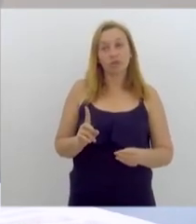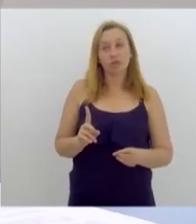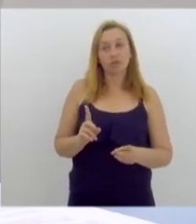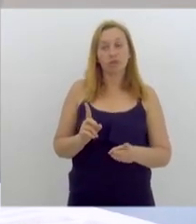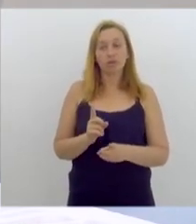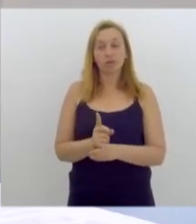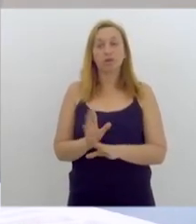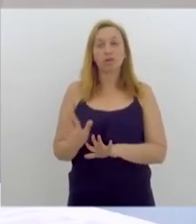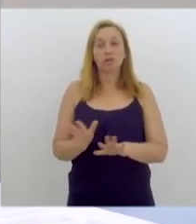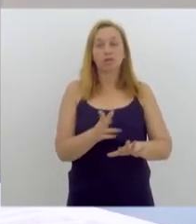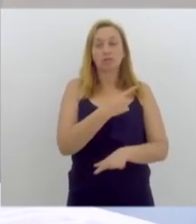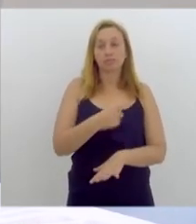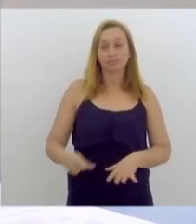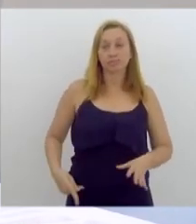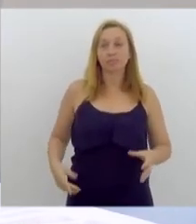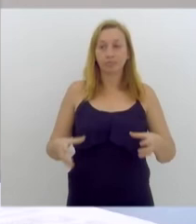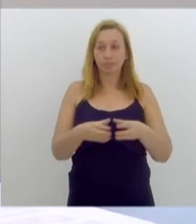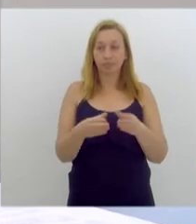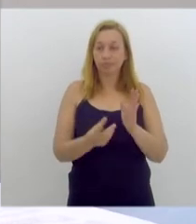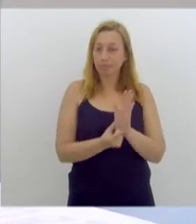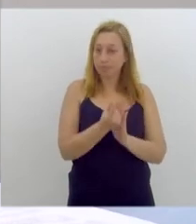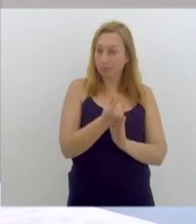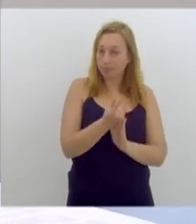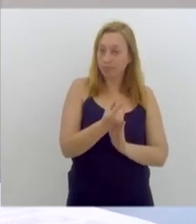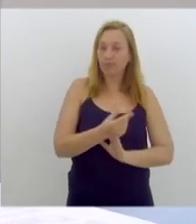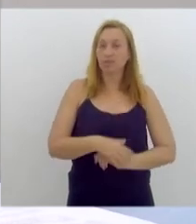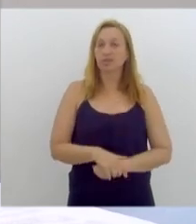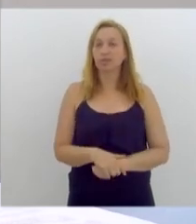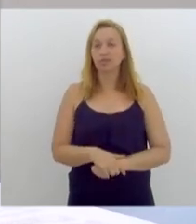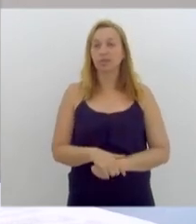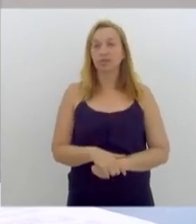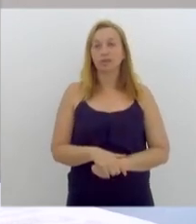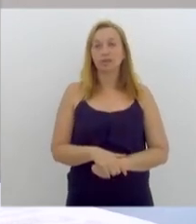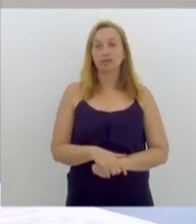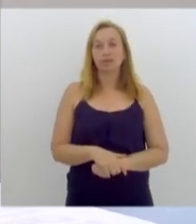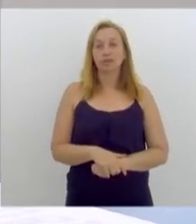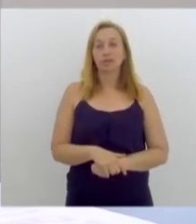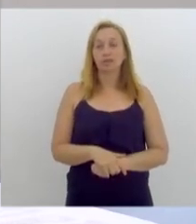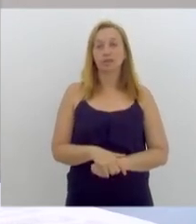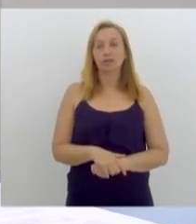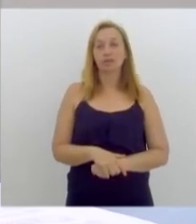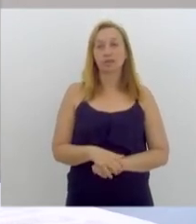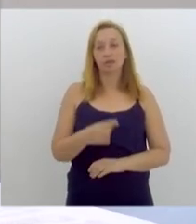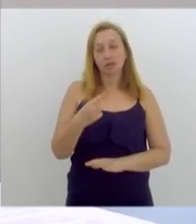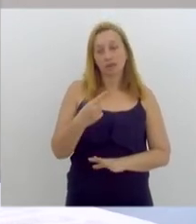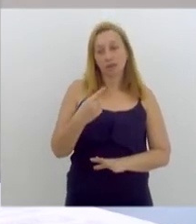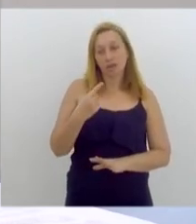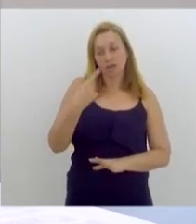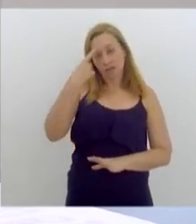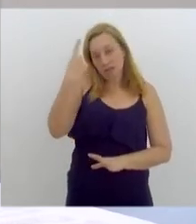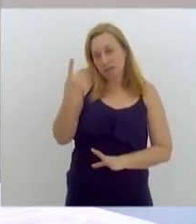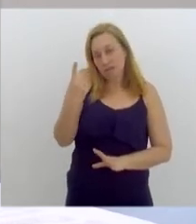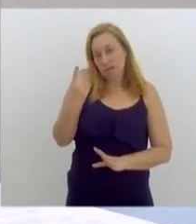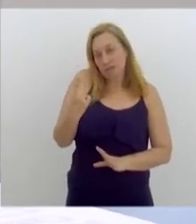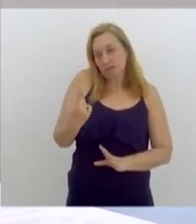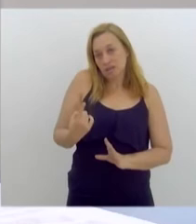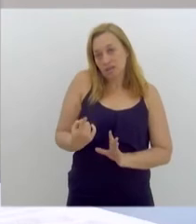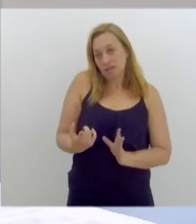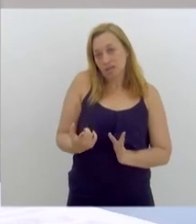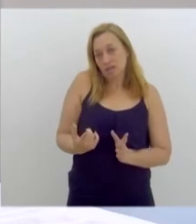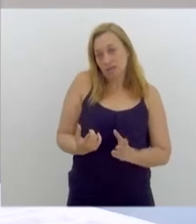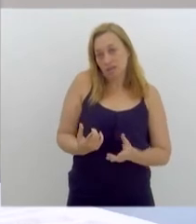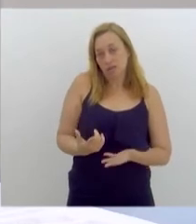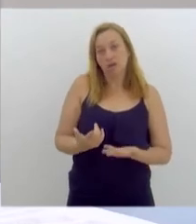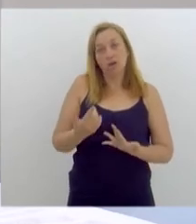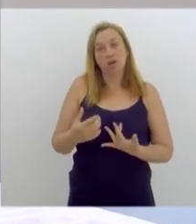da cor missão de orçamento inventar dinheiro porque eu não vi mas